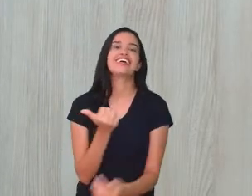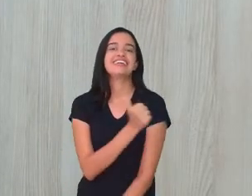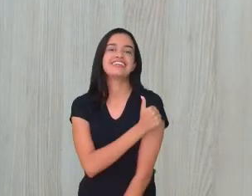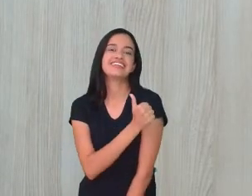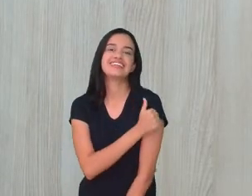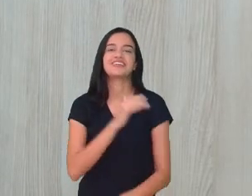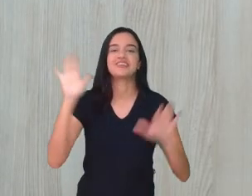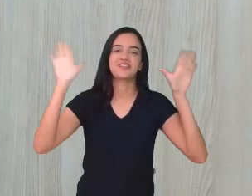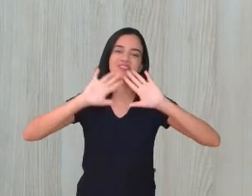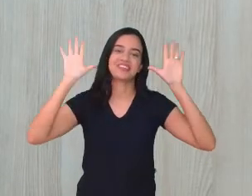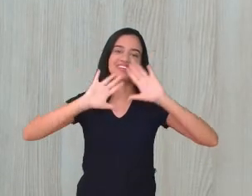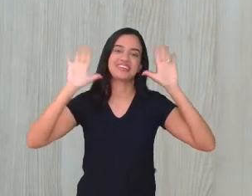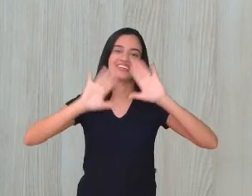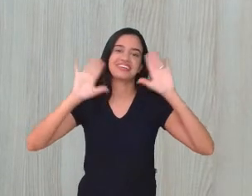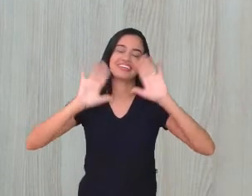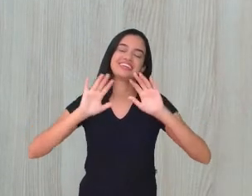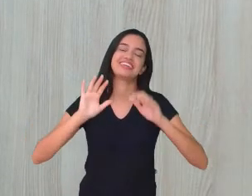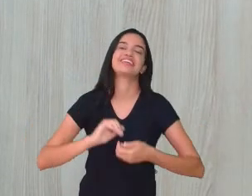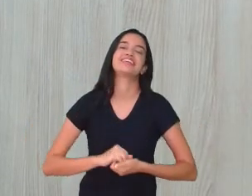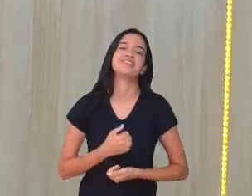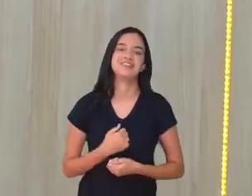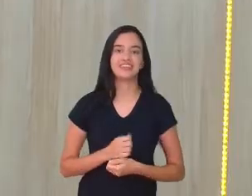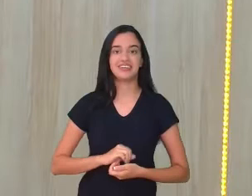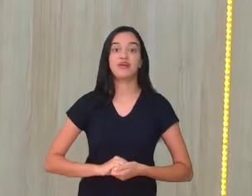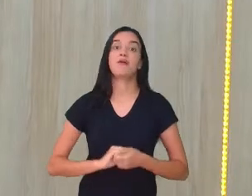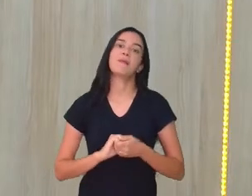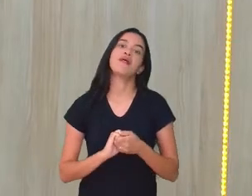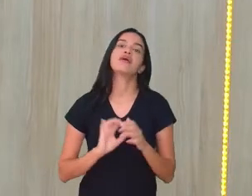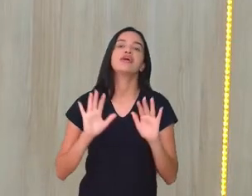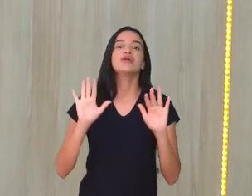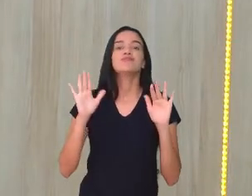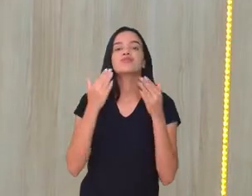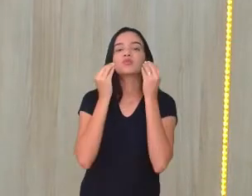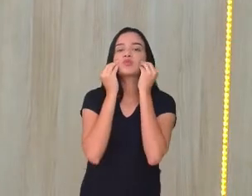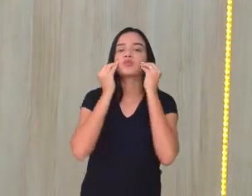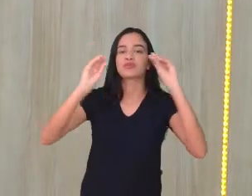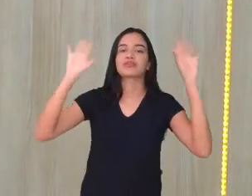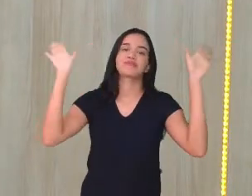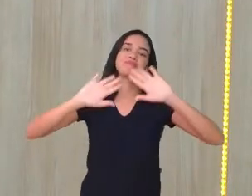Coleguinhas, tchau, tchau. Até a próxima. Fiquem com Deus. Show de bola.